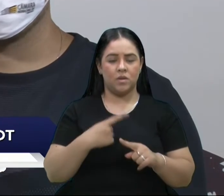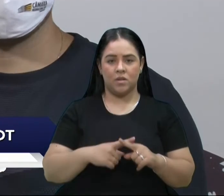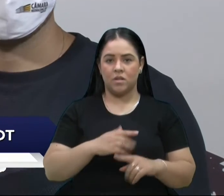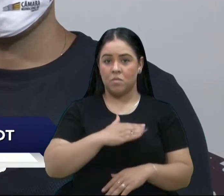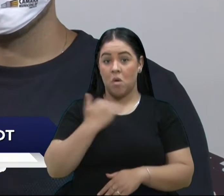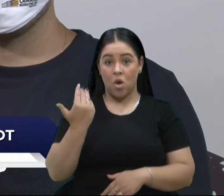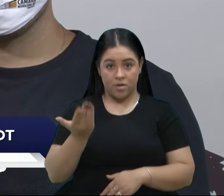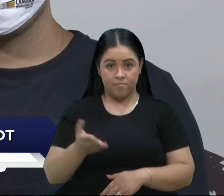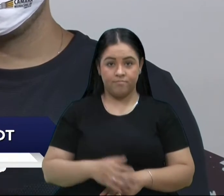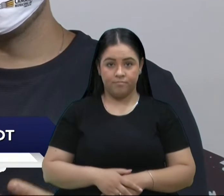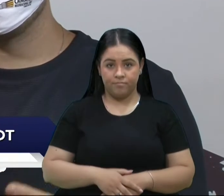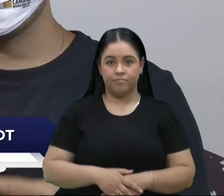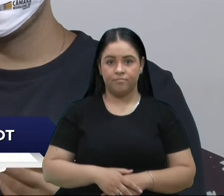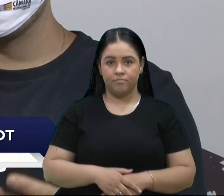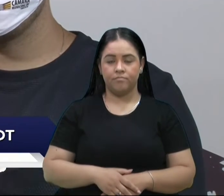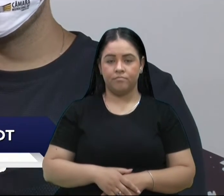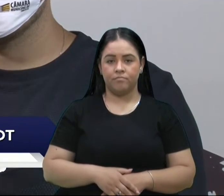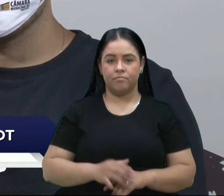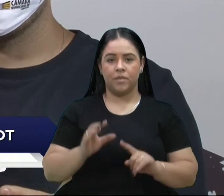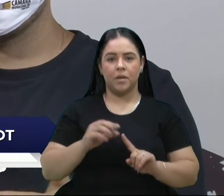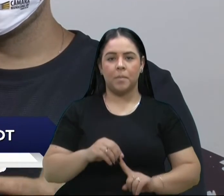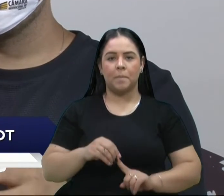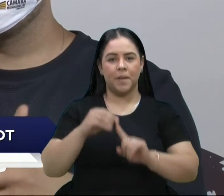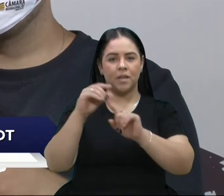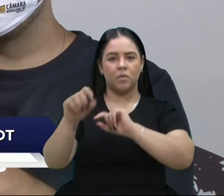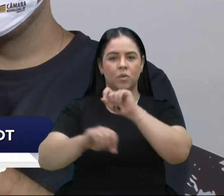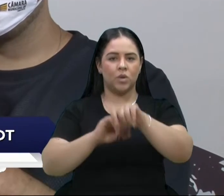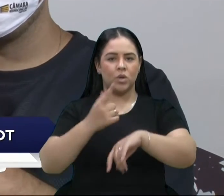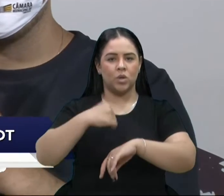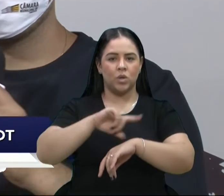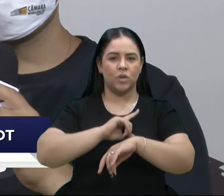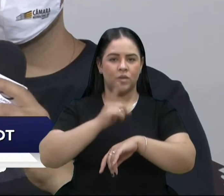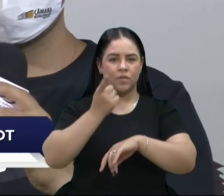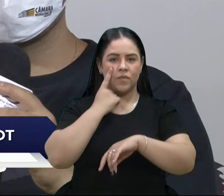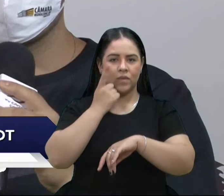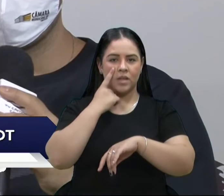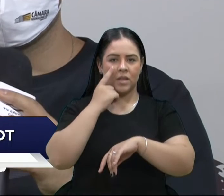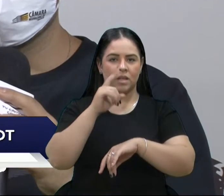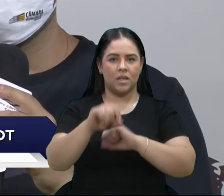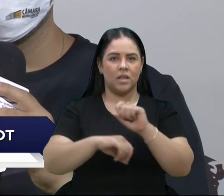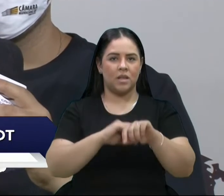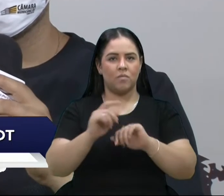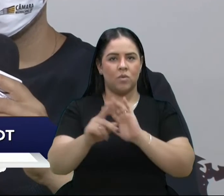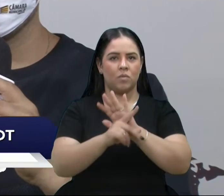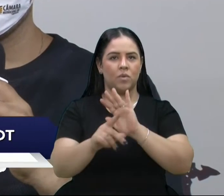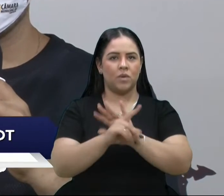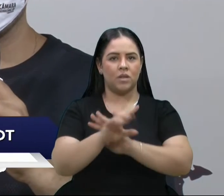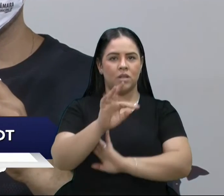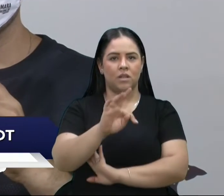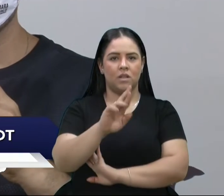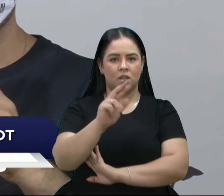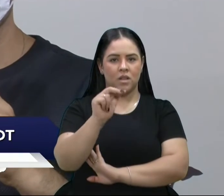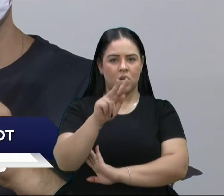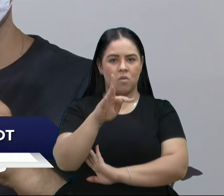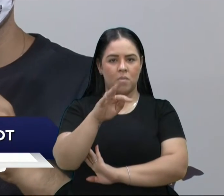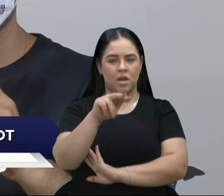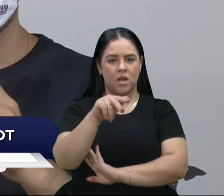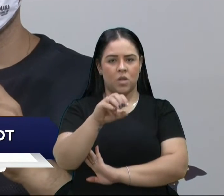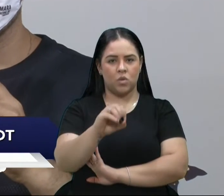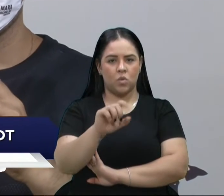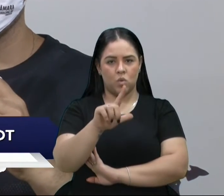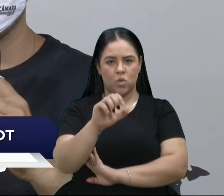óbito, né? E, principalmente, o que a gente observa, a questão da traumato, né? A traumato, as